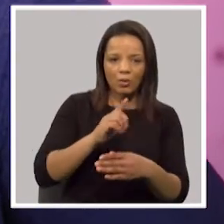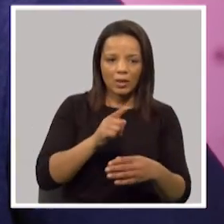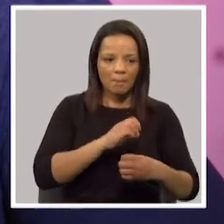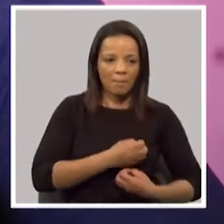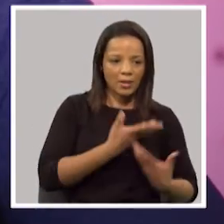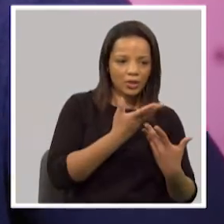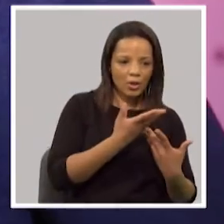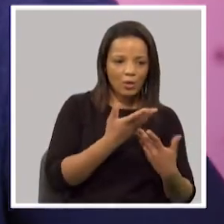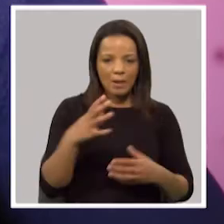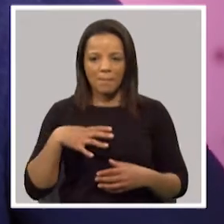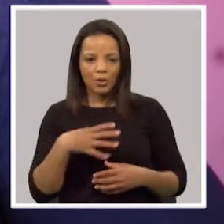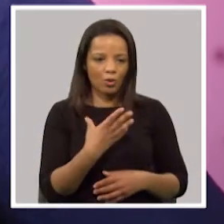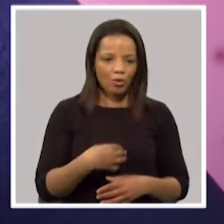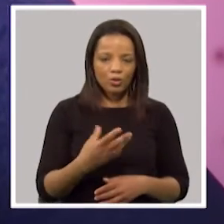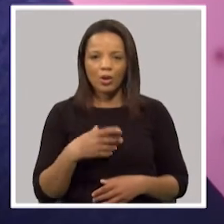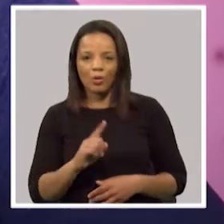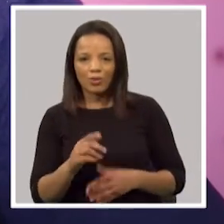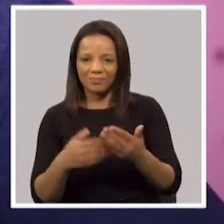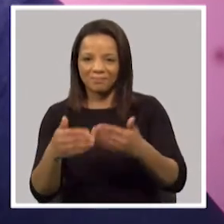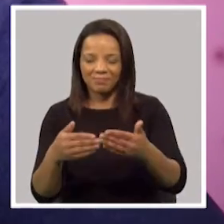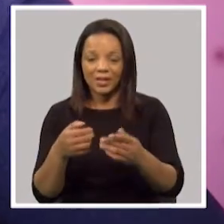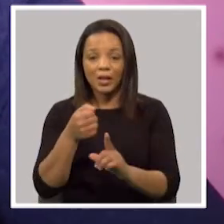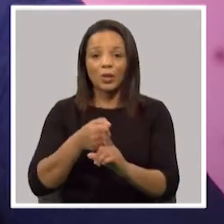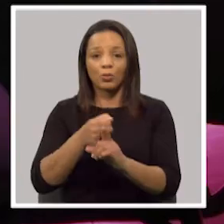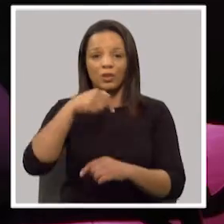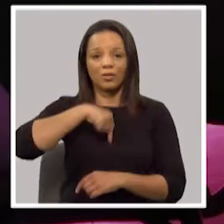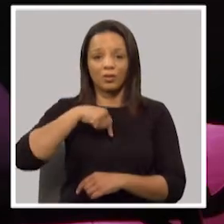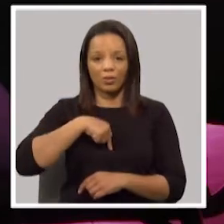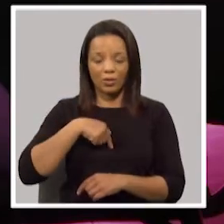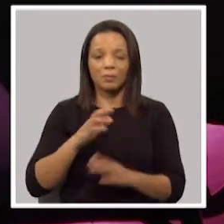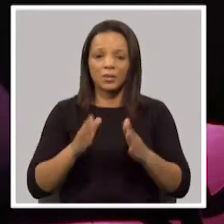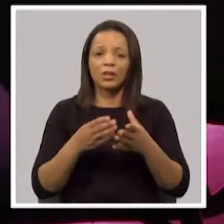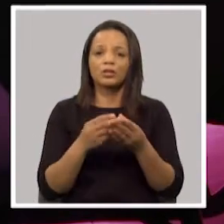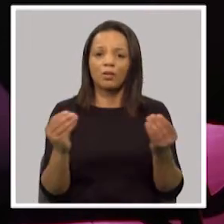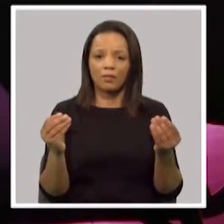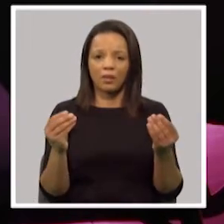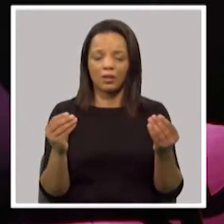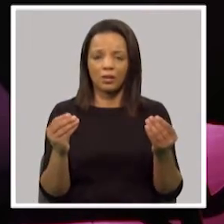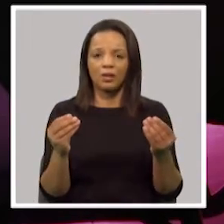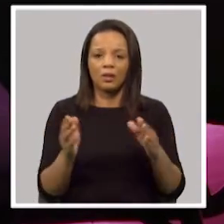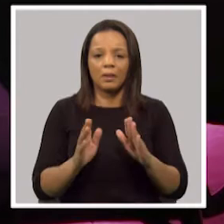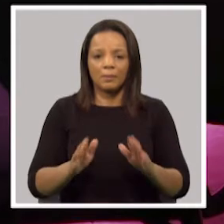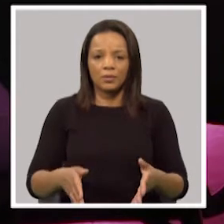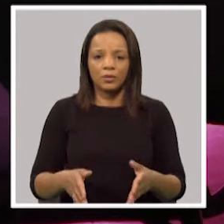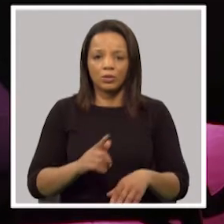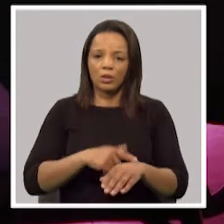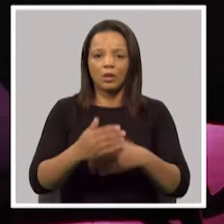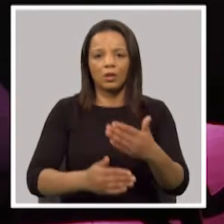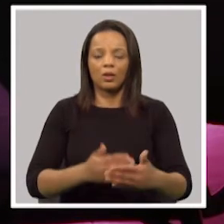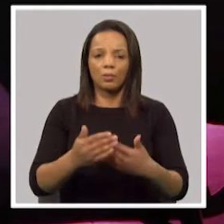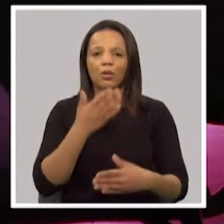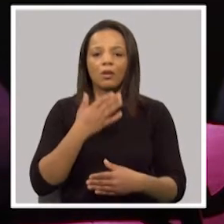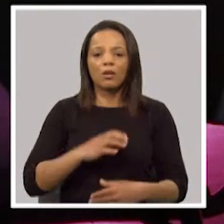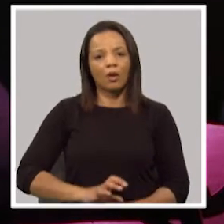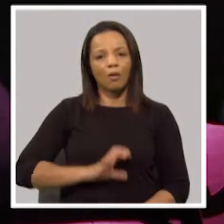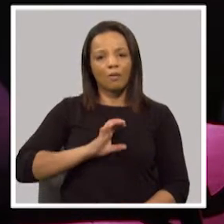paixão com medo. Eu gosto disto, não gosto, não gosto. E essa luta interior tem de ser resolvida e temos que ficar, ao longo do